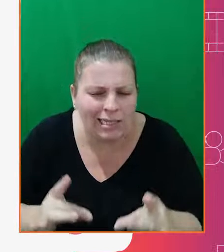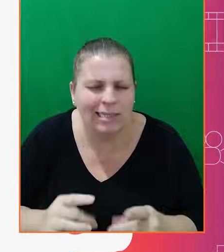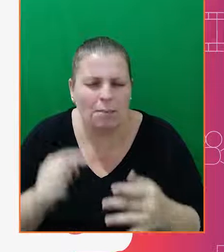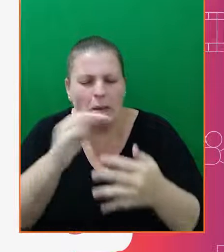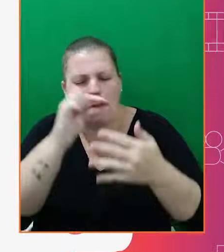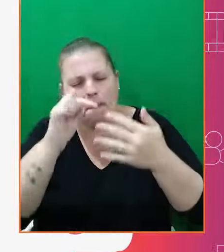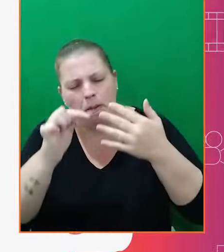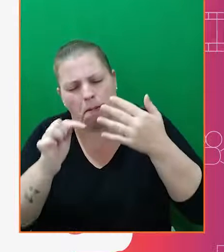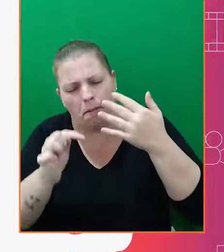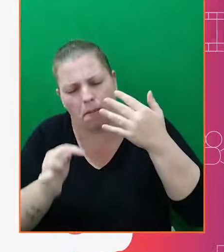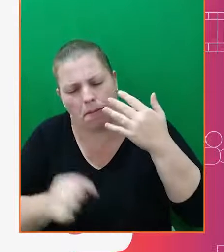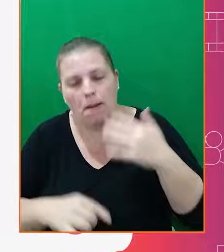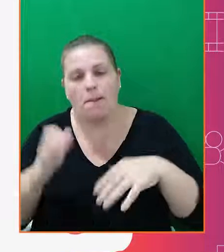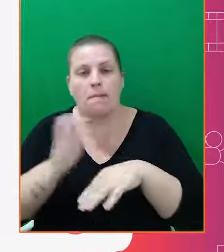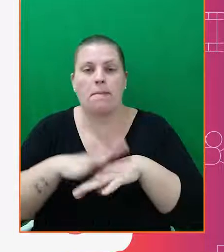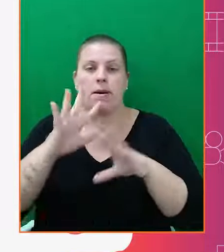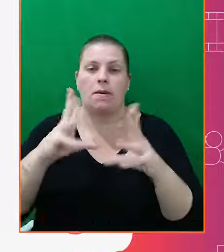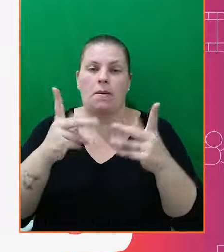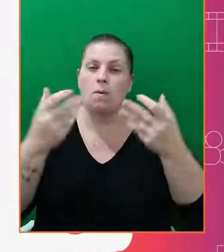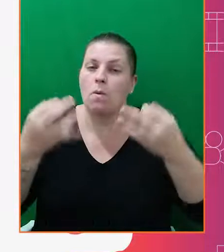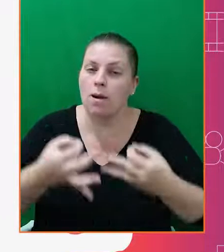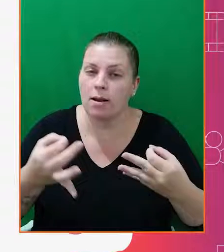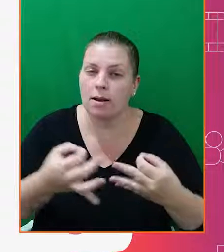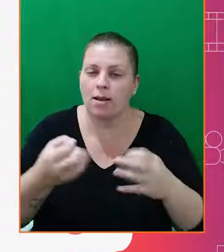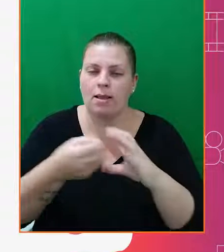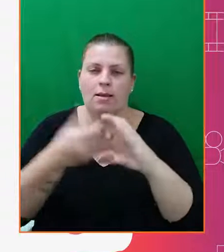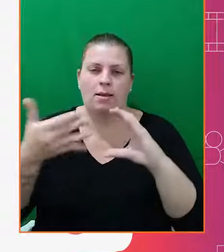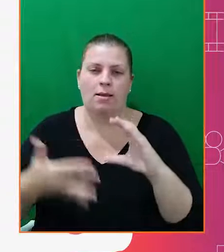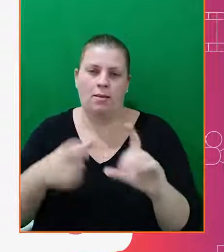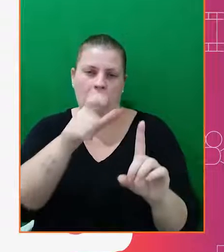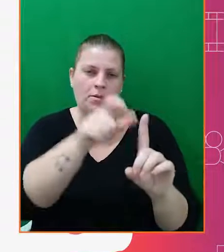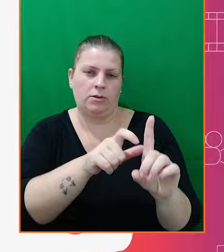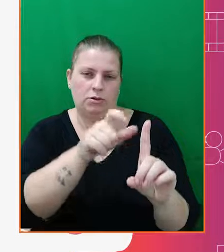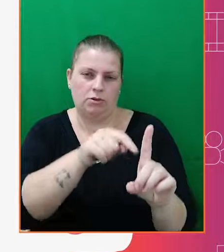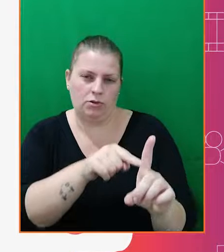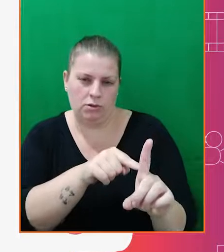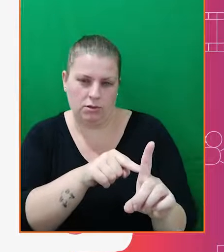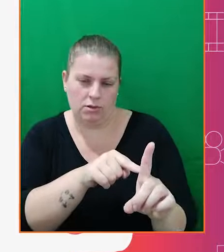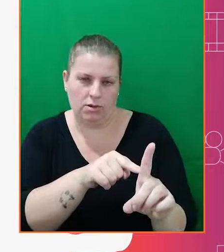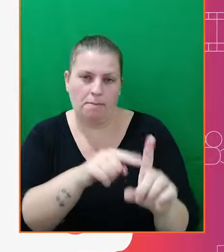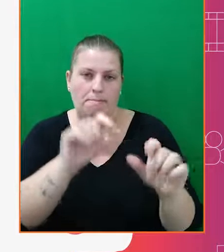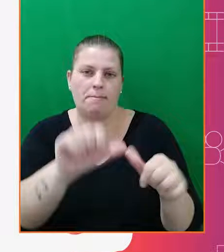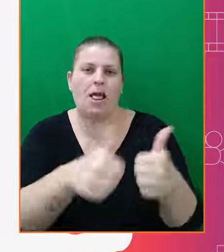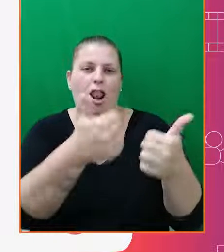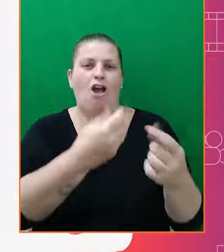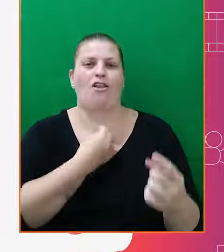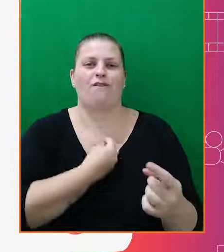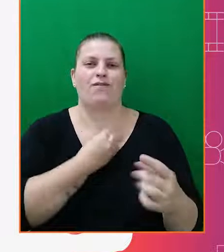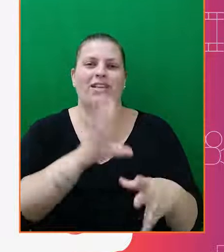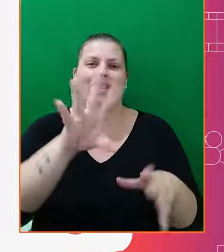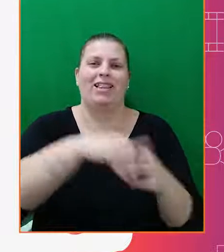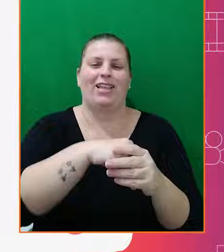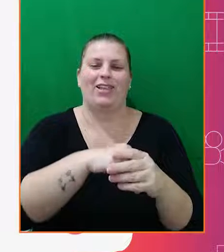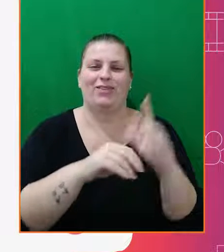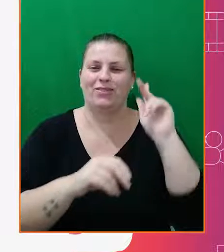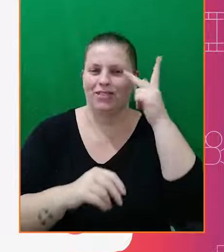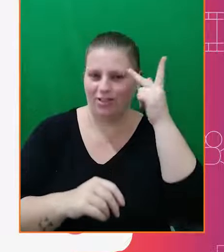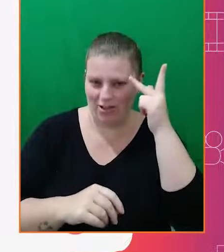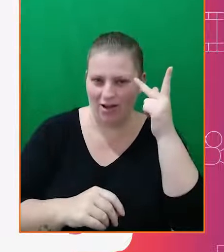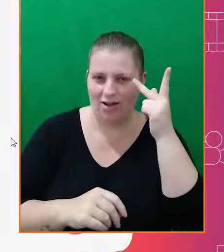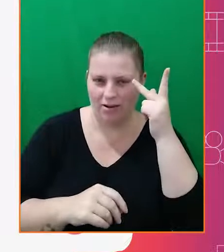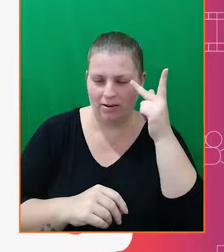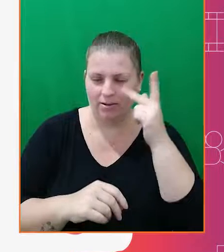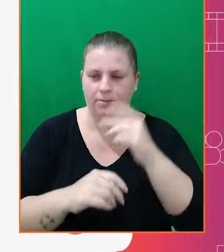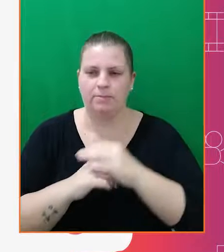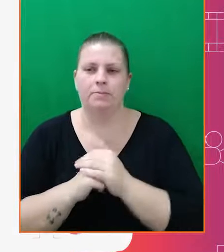essas informações e com melhor qualidade podemos colocar na caracterização do personagem, melhor será a vida dele dentro de uma